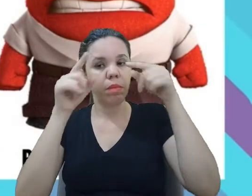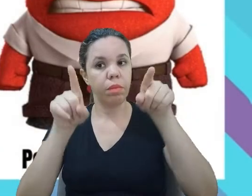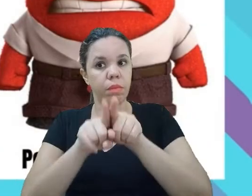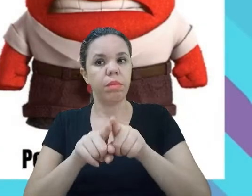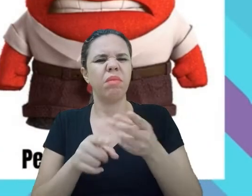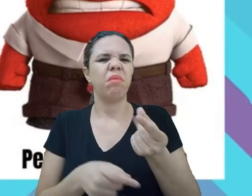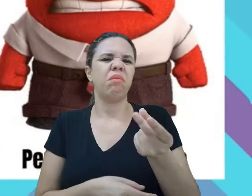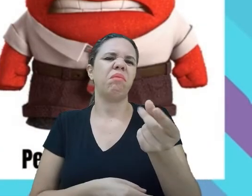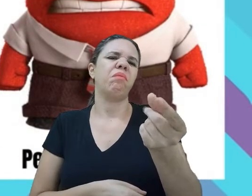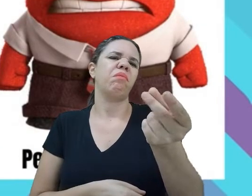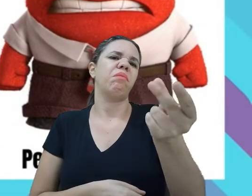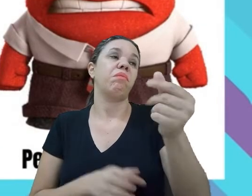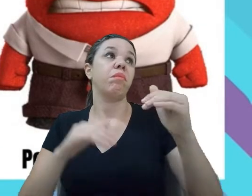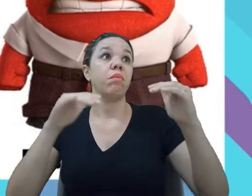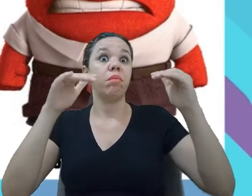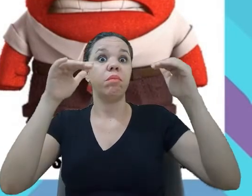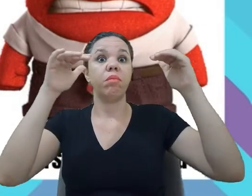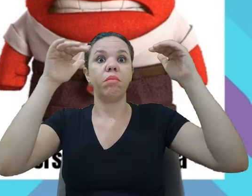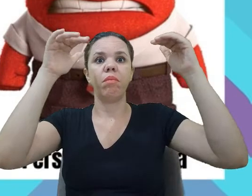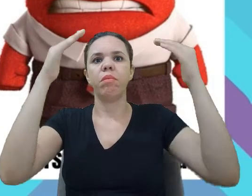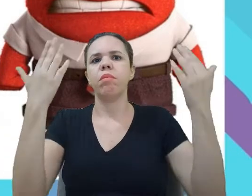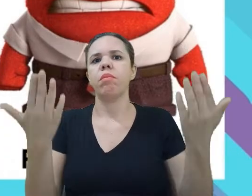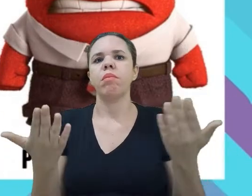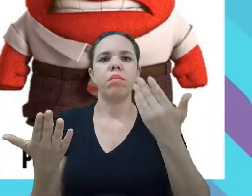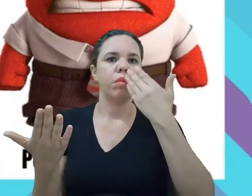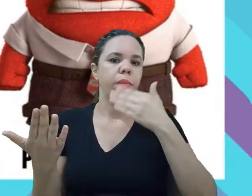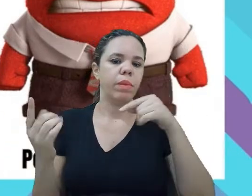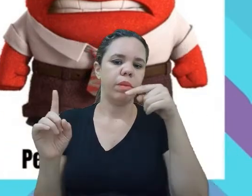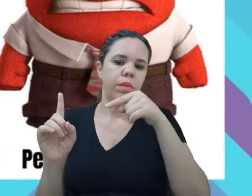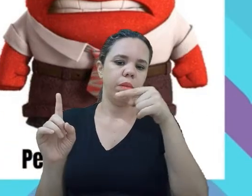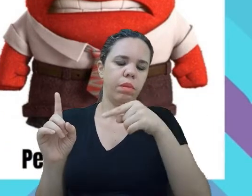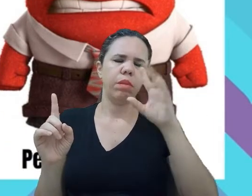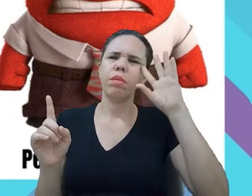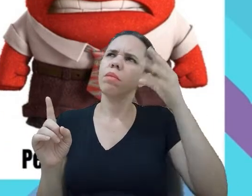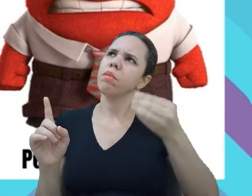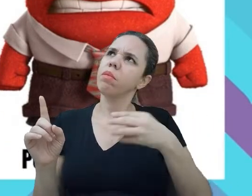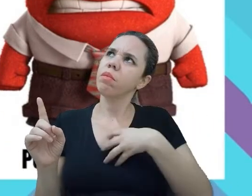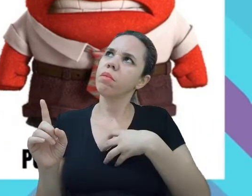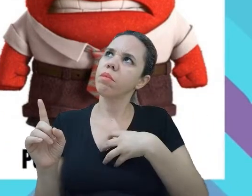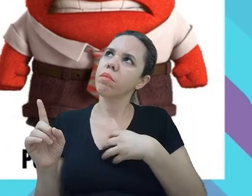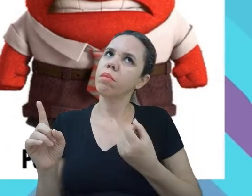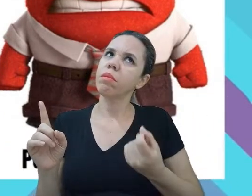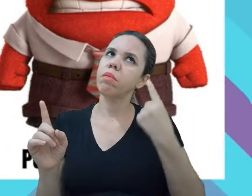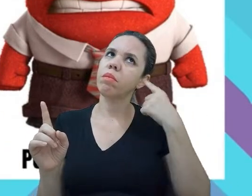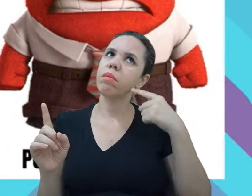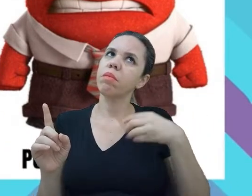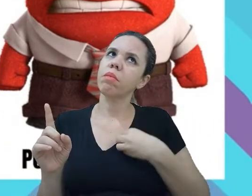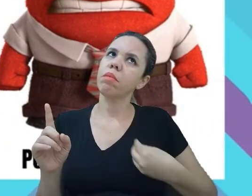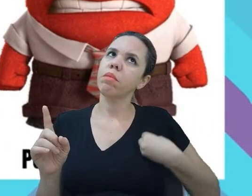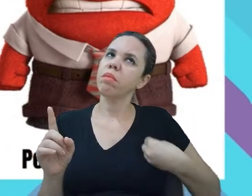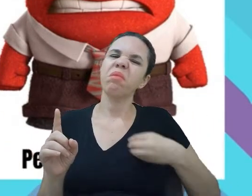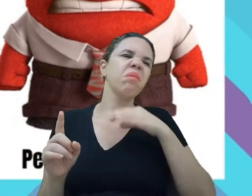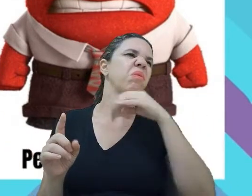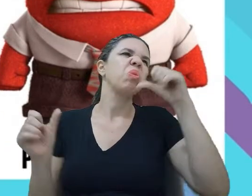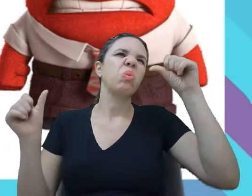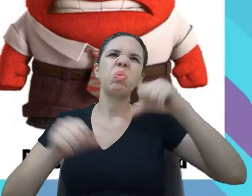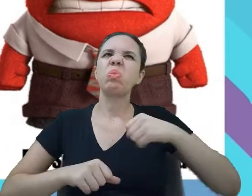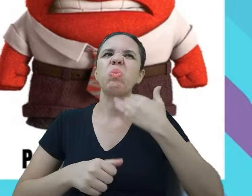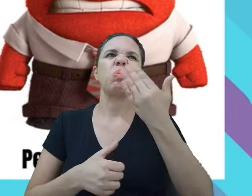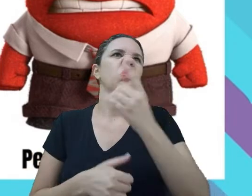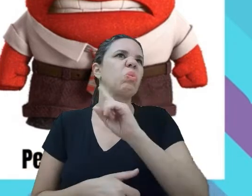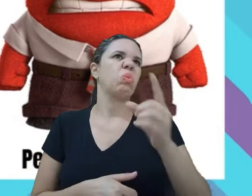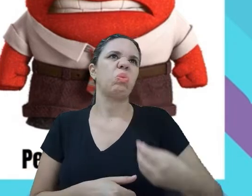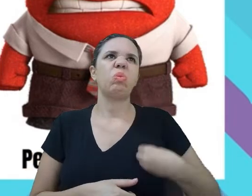para a dinâmica de comportamento do masoquista, segundo Reich, o masoquista, longe de buscar o